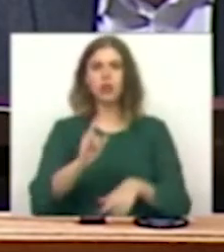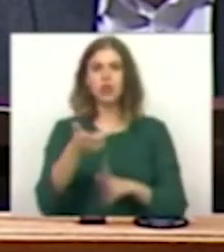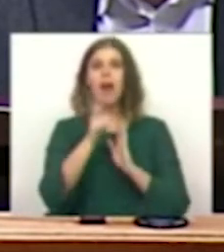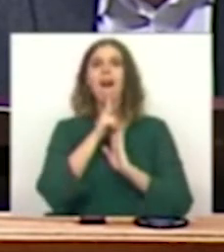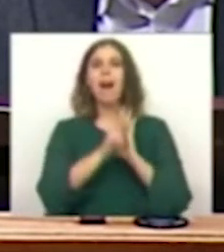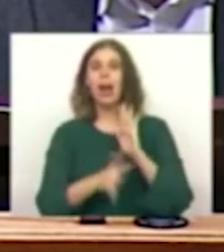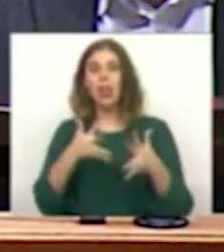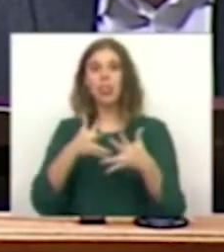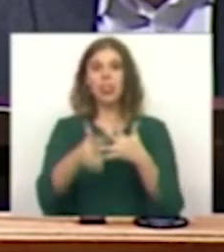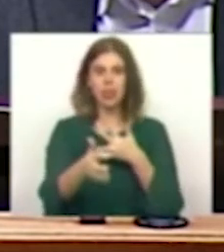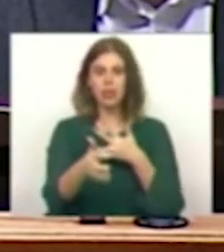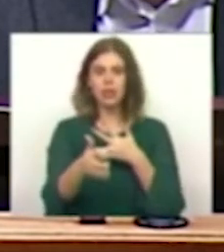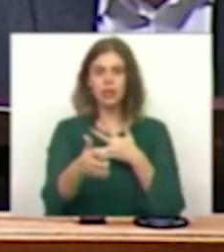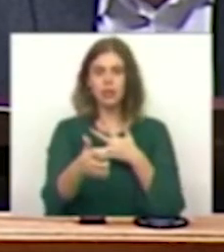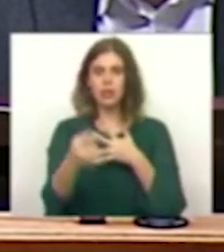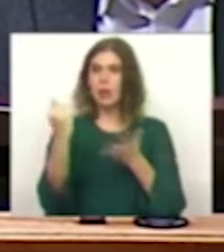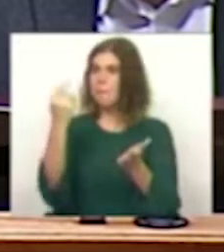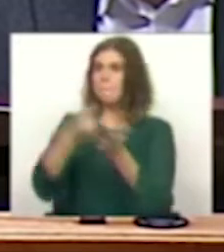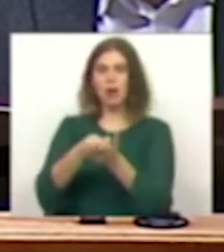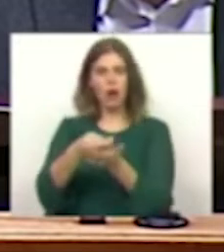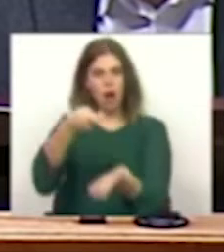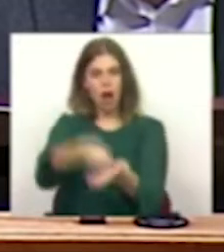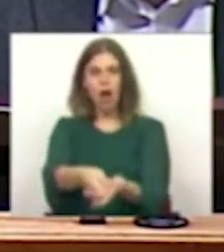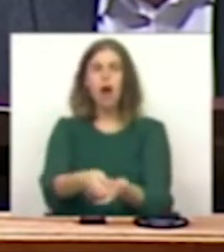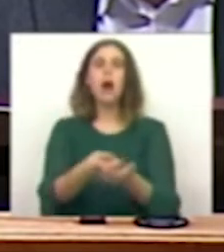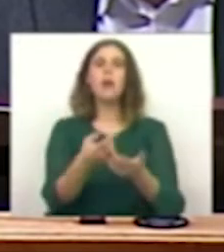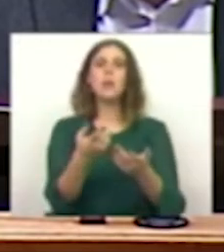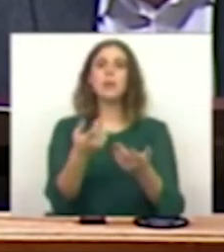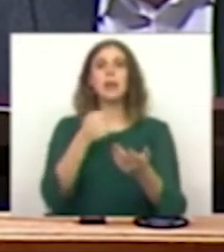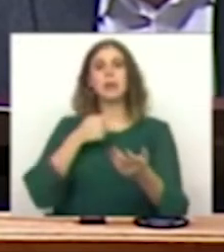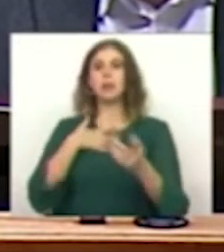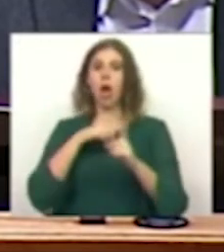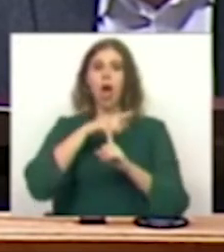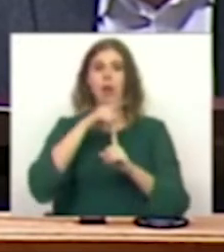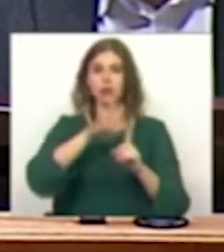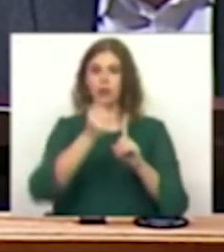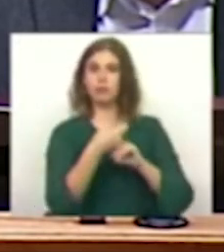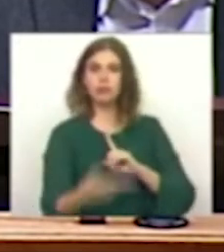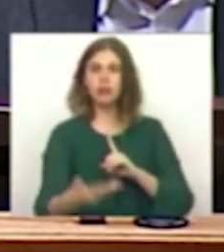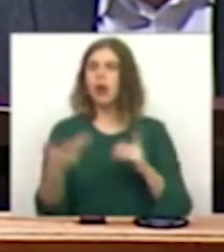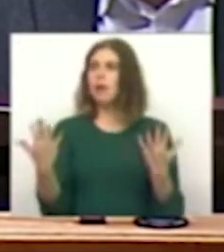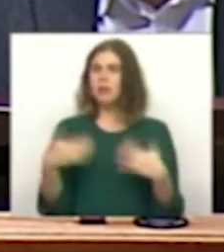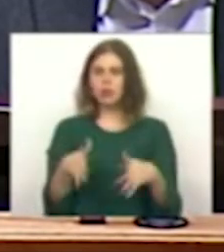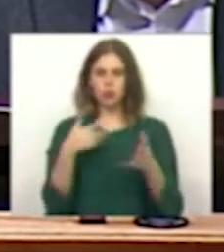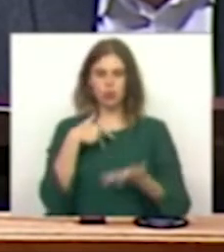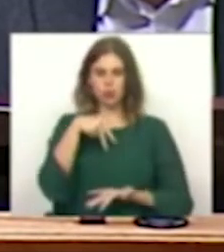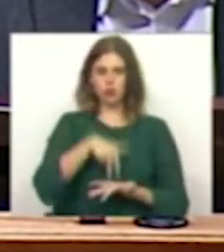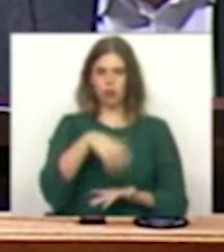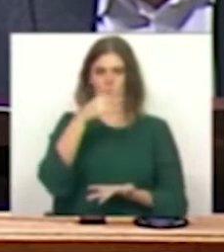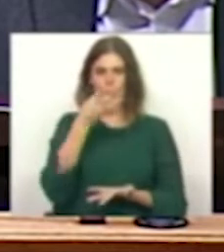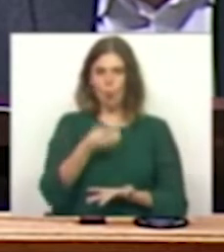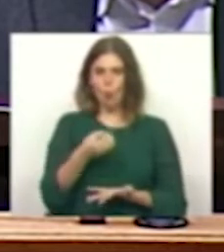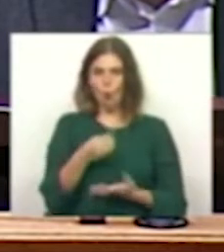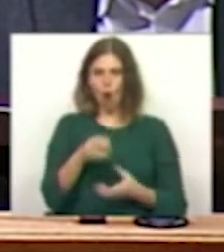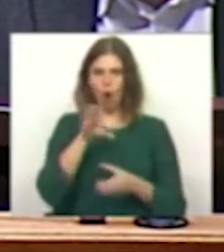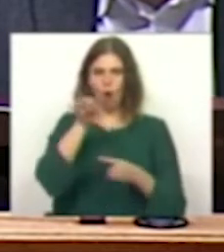de transparência dos impostos, do pagamento de impostos das multinacionais, não tinha tomado qualquer posição no Conselho onde